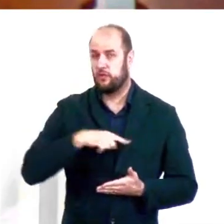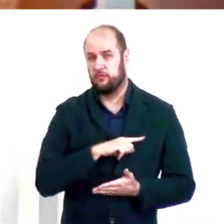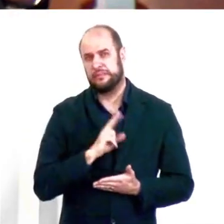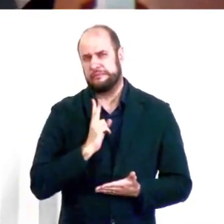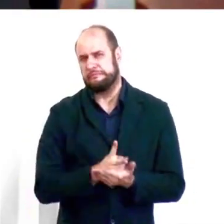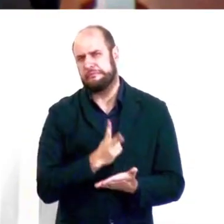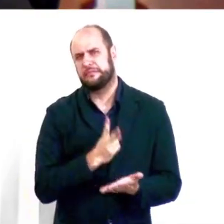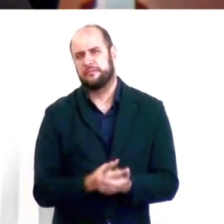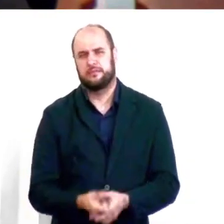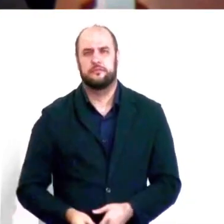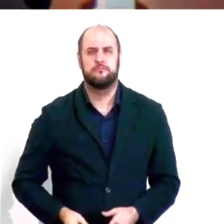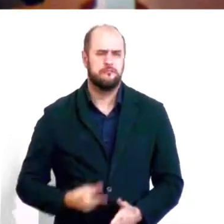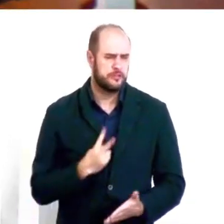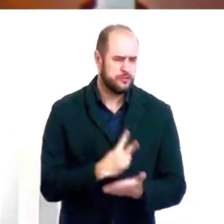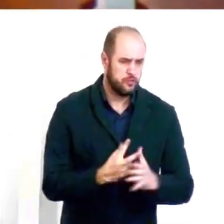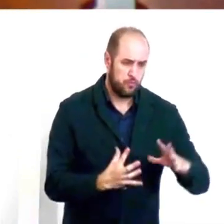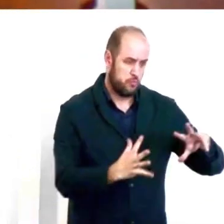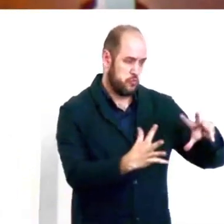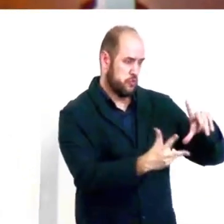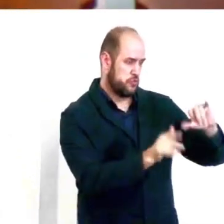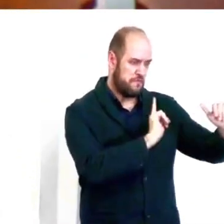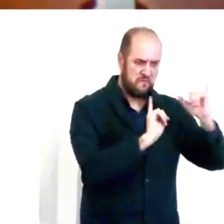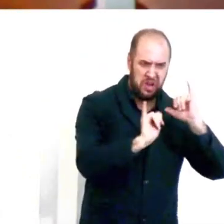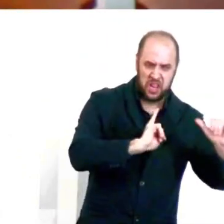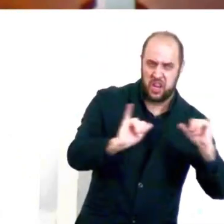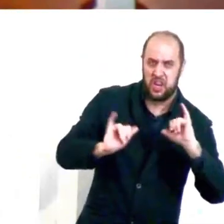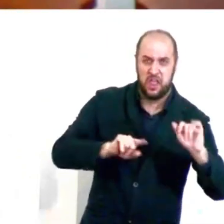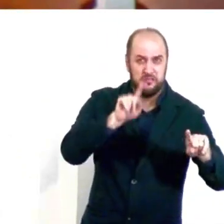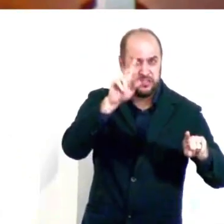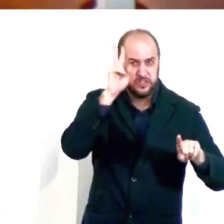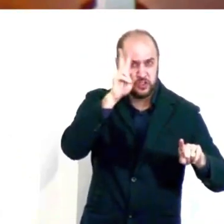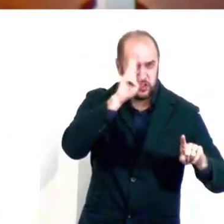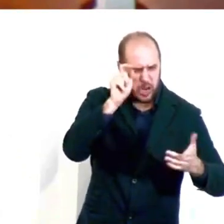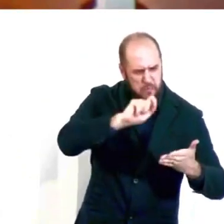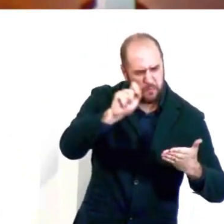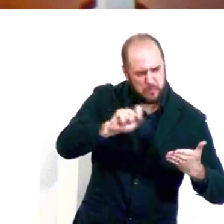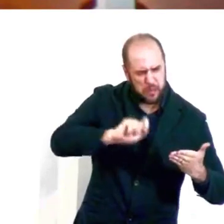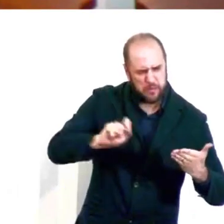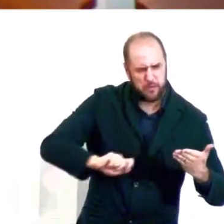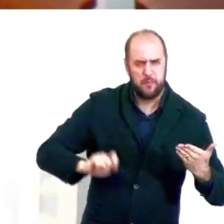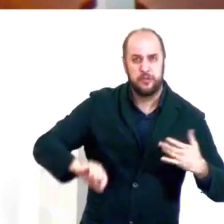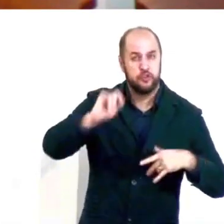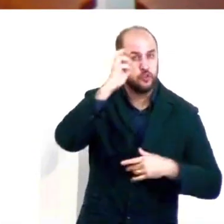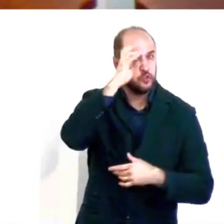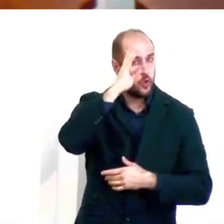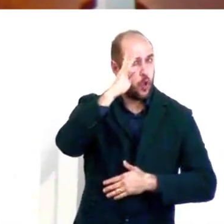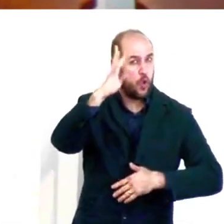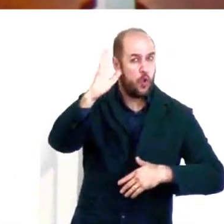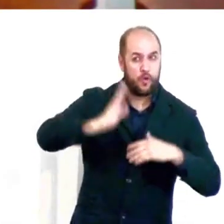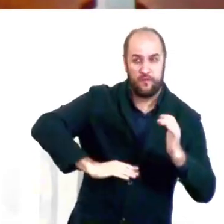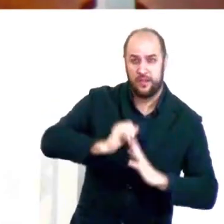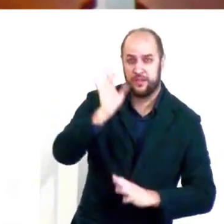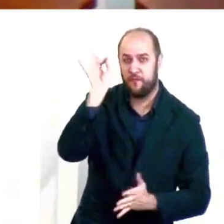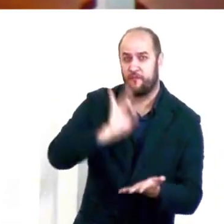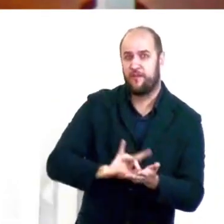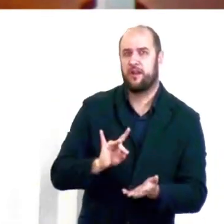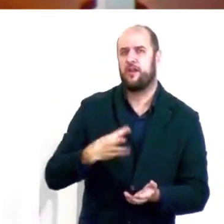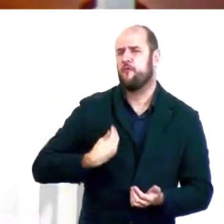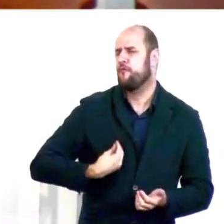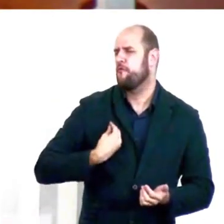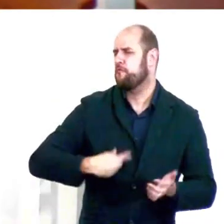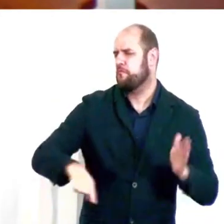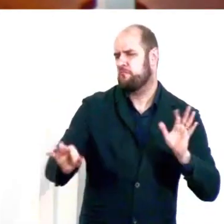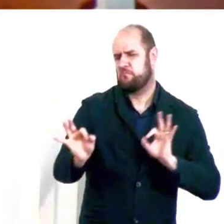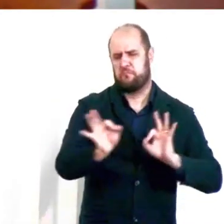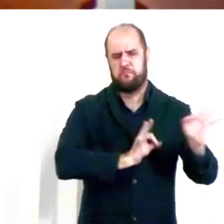O tempo todo o mundo está dizendo para você: escreva a sua história, realize os seus sonhos, viva os